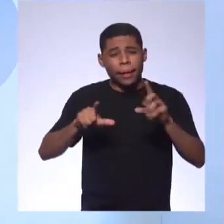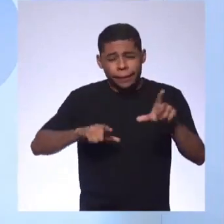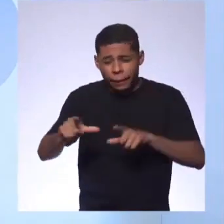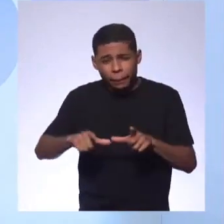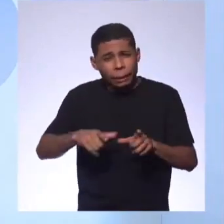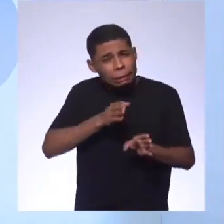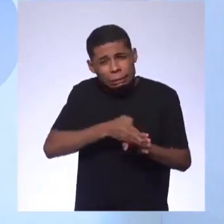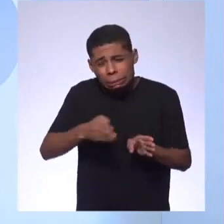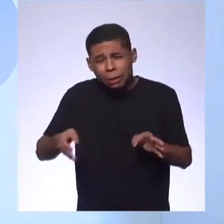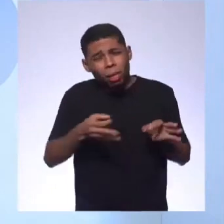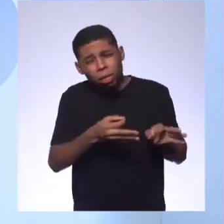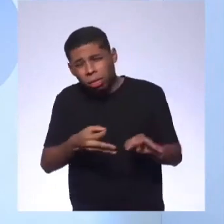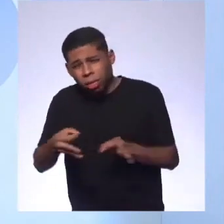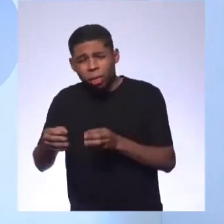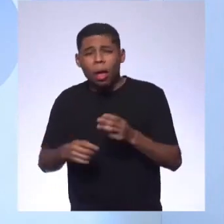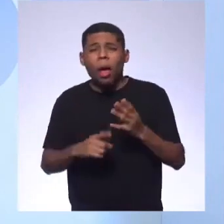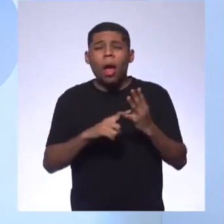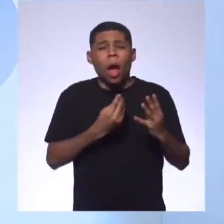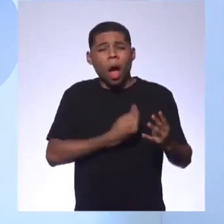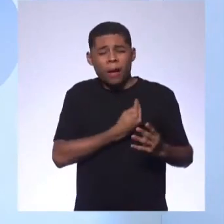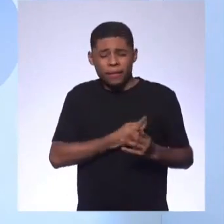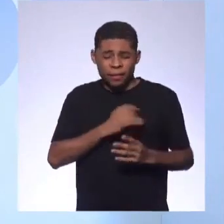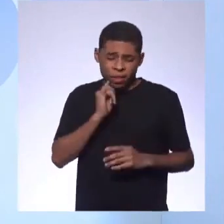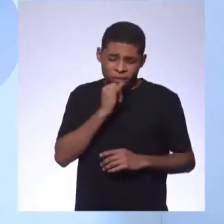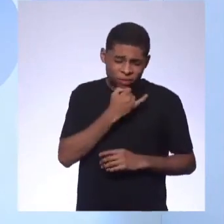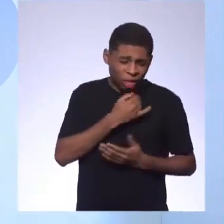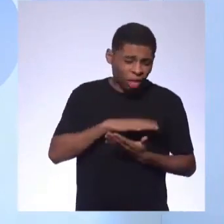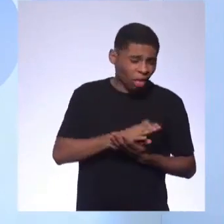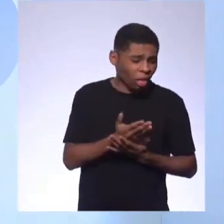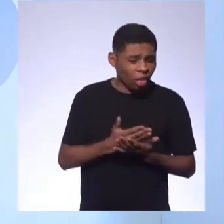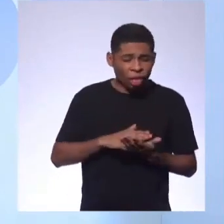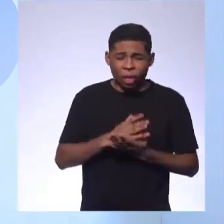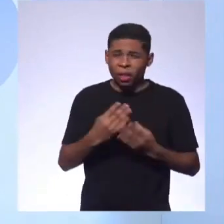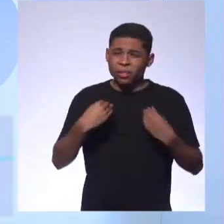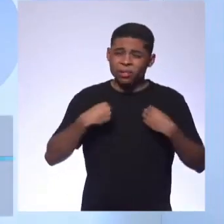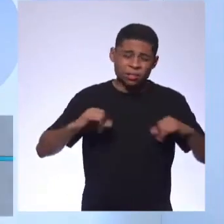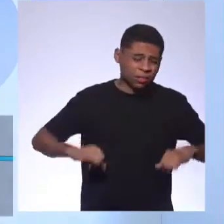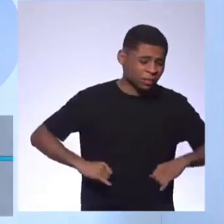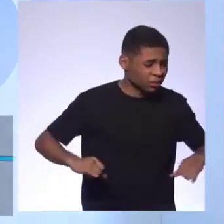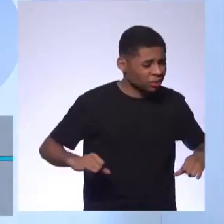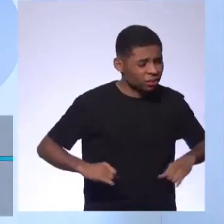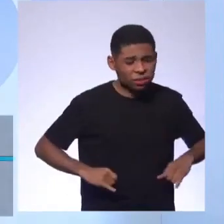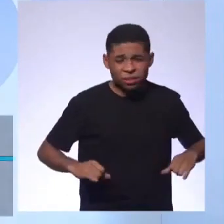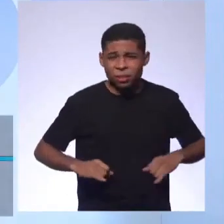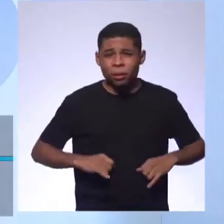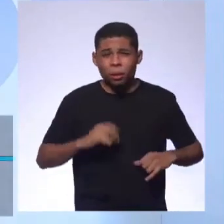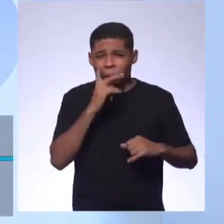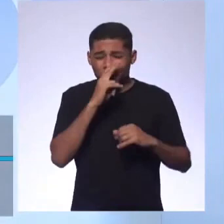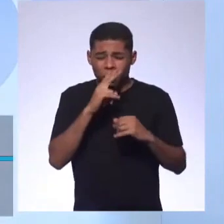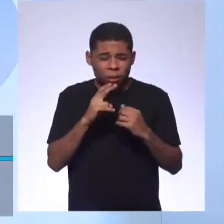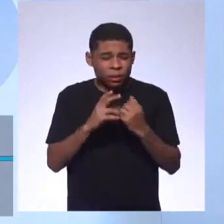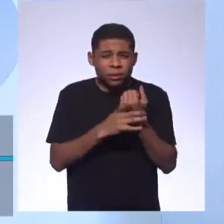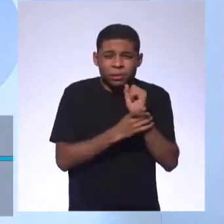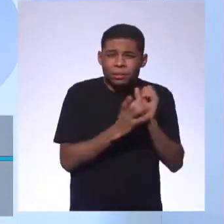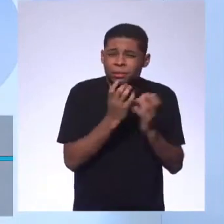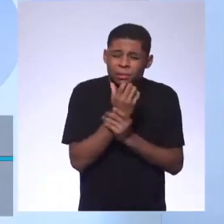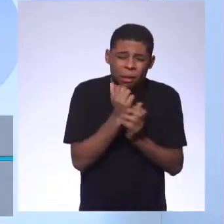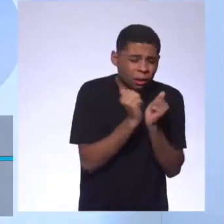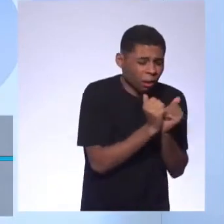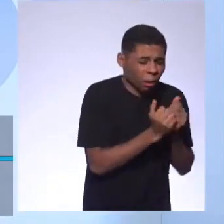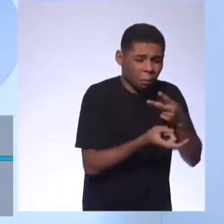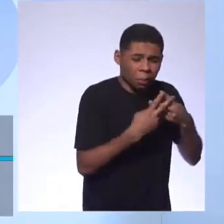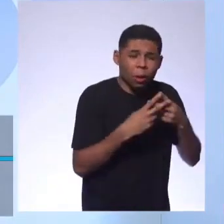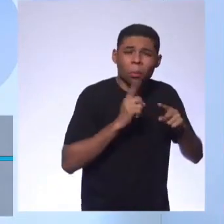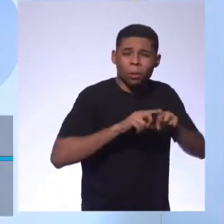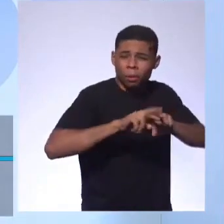rotineiro, uma vida entediante, vida triste de sofrimento, aprisionado pelas convenções